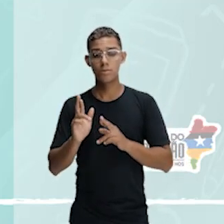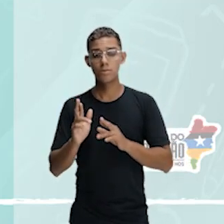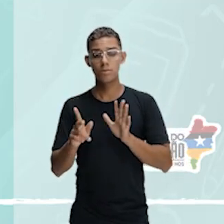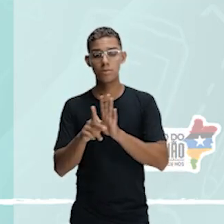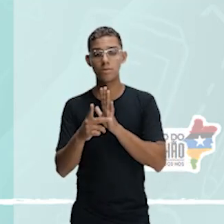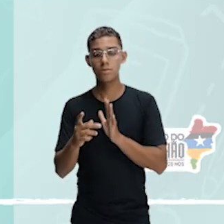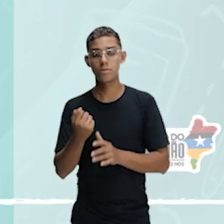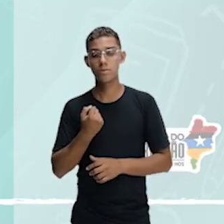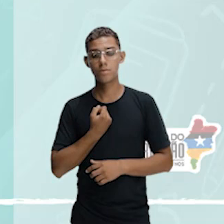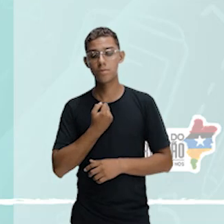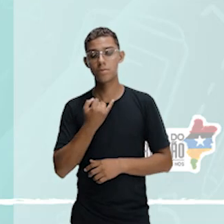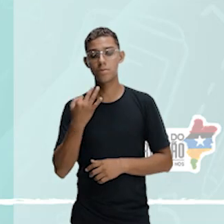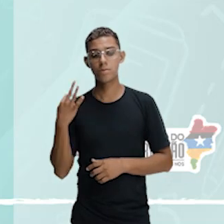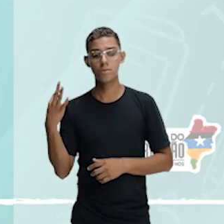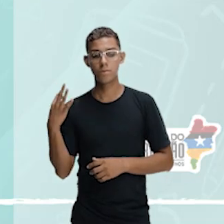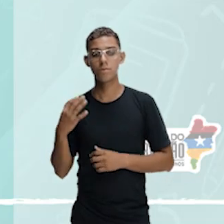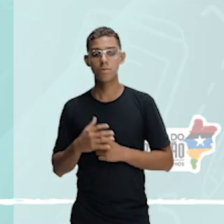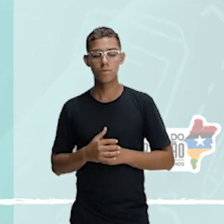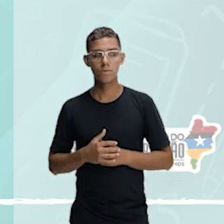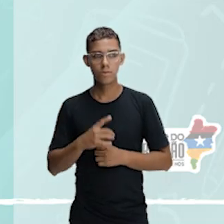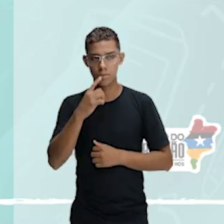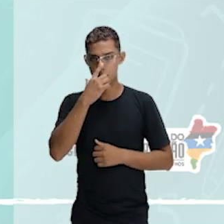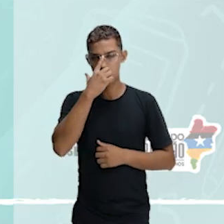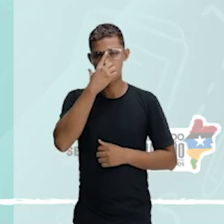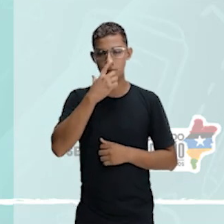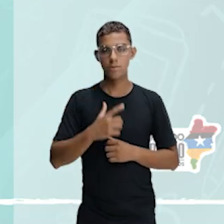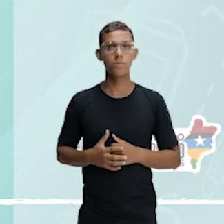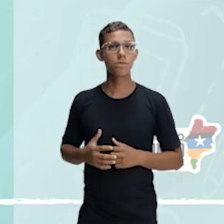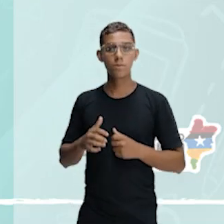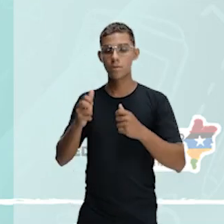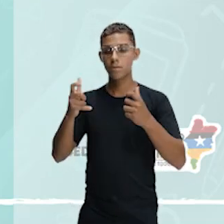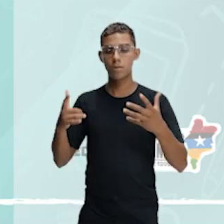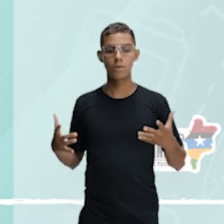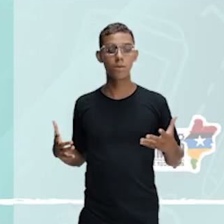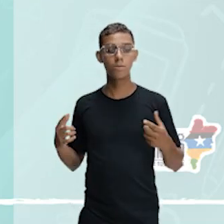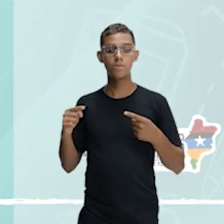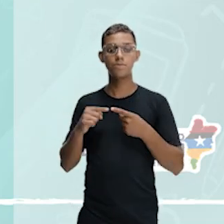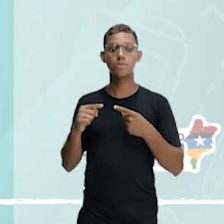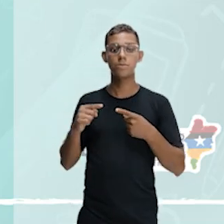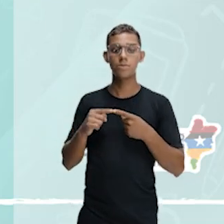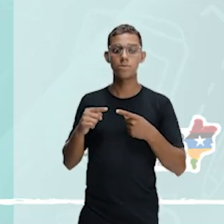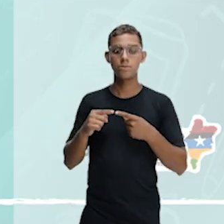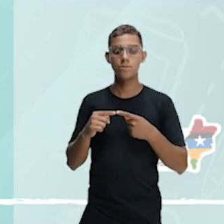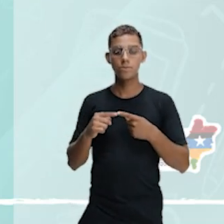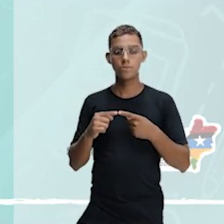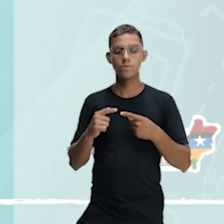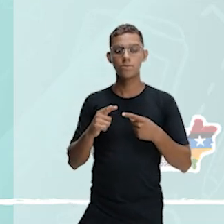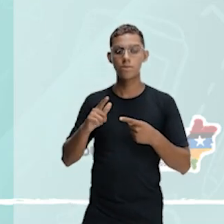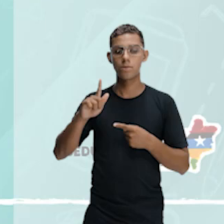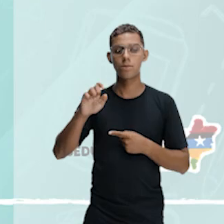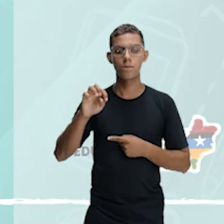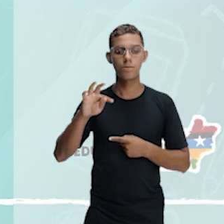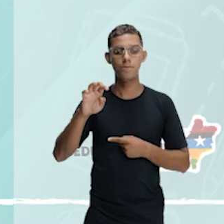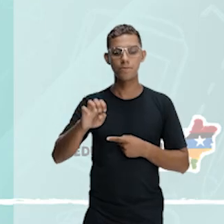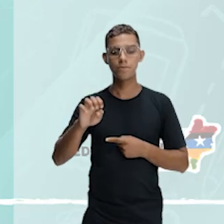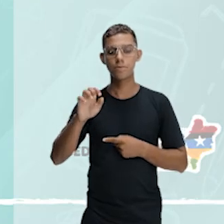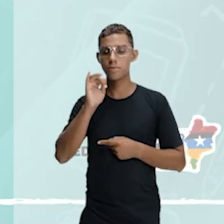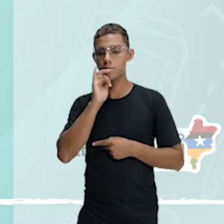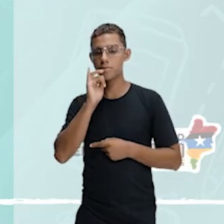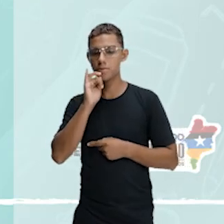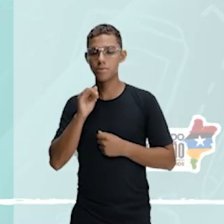heterozigoto vai ser quanto? Então, vamos lá. A questão diz que o gene que condiciona a